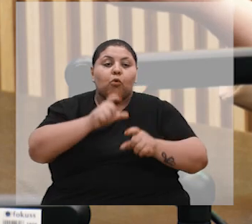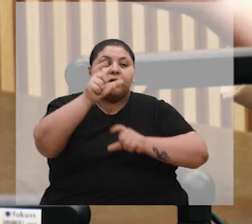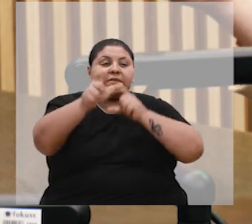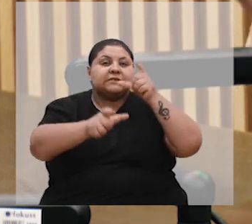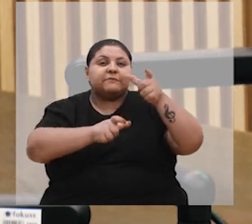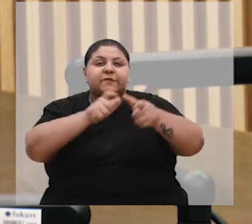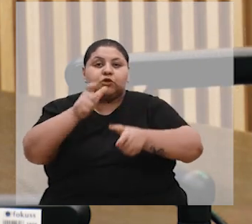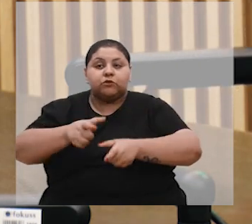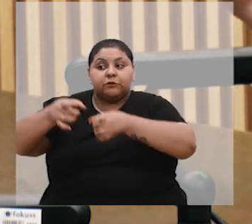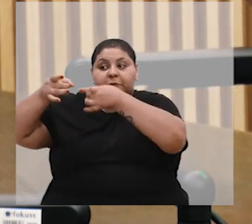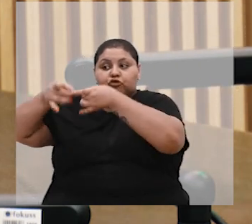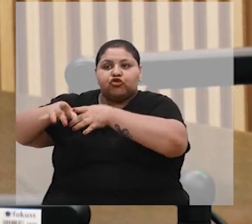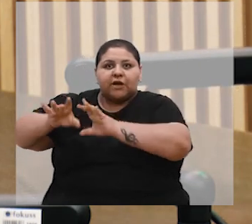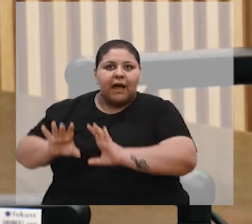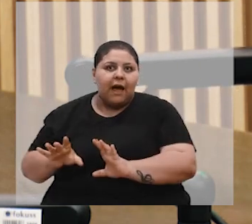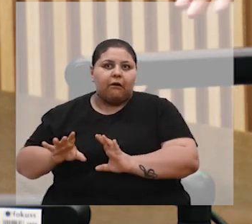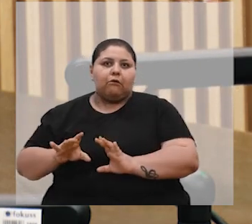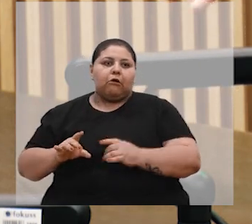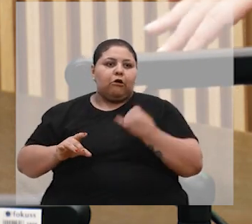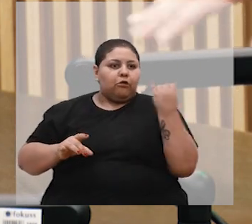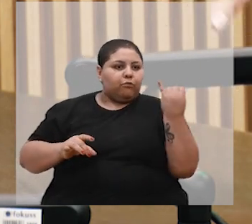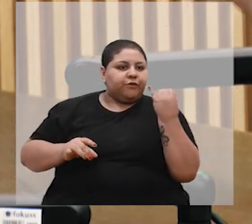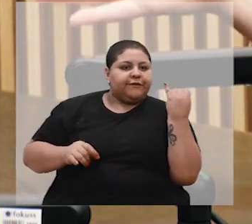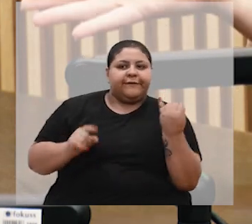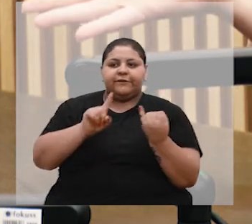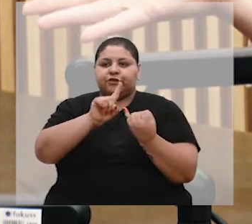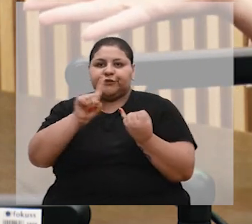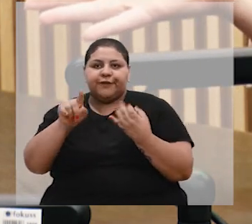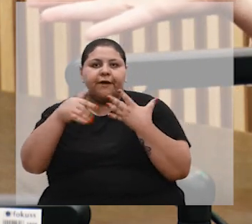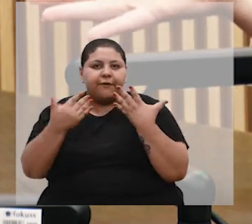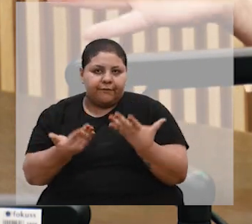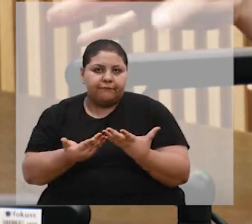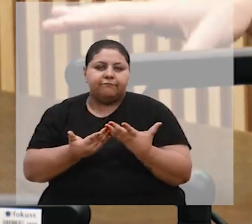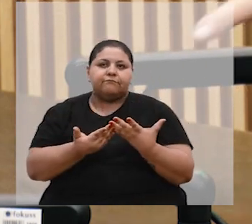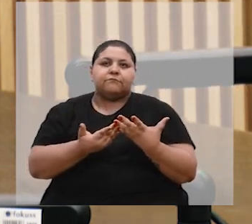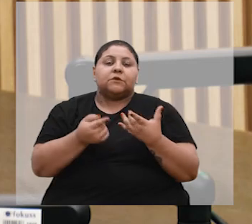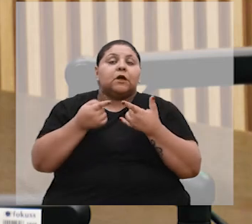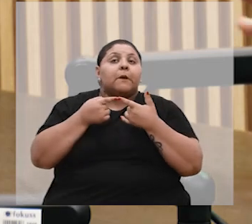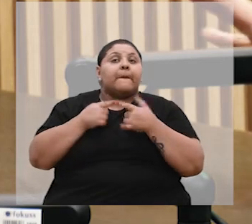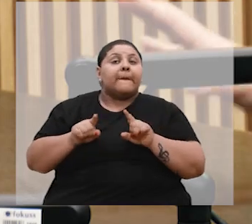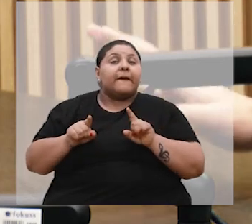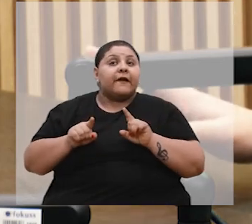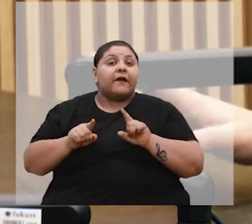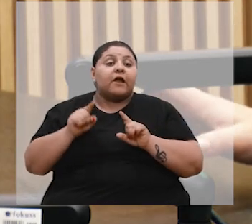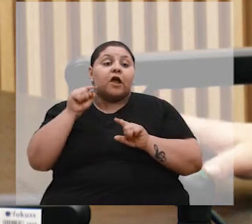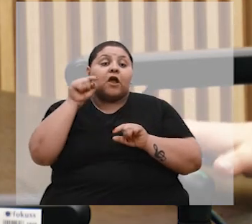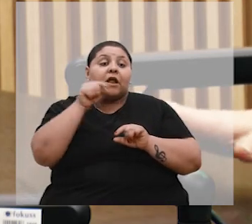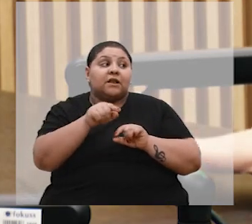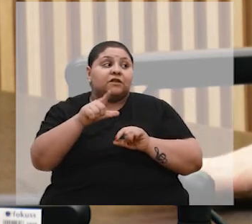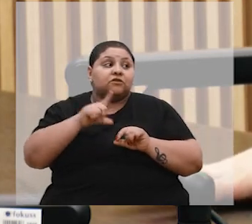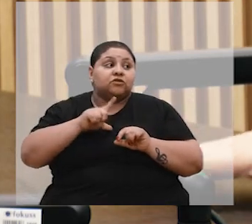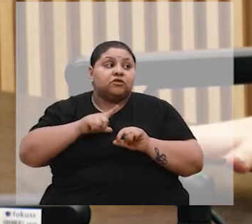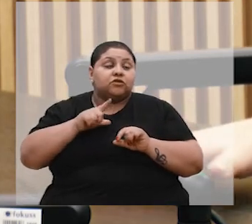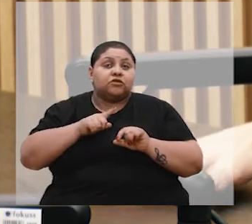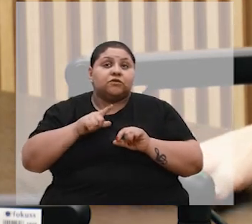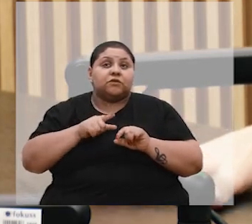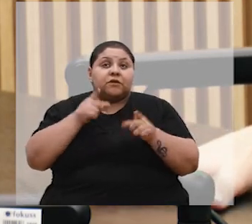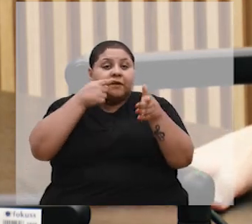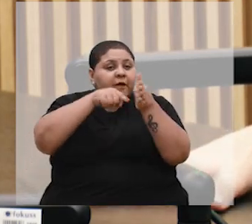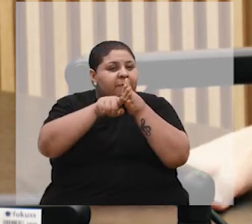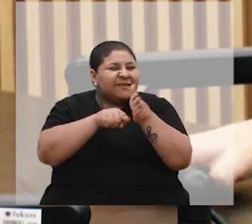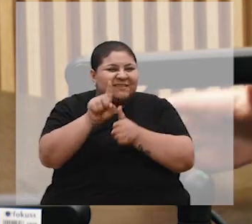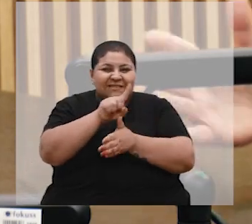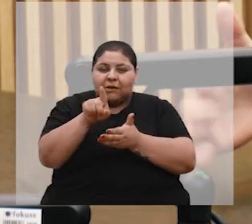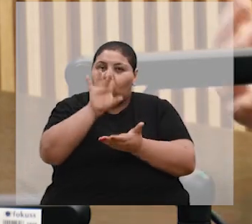eles atingiram, se aquilo foi relevante ou não. O impacto que aquilo teve naquela comunidade, exato, né? Mas o fato é que ali era inevitável, a pesquisa ela não